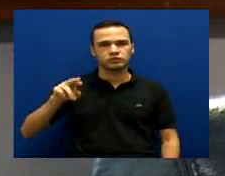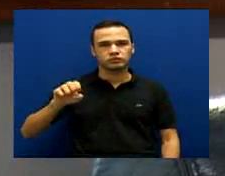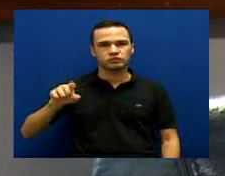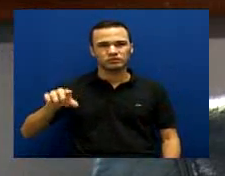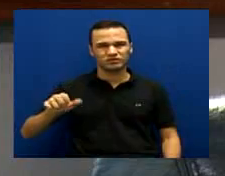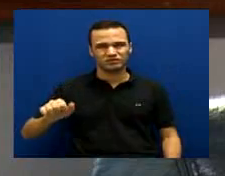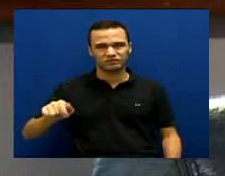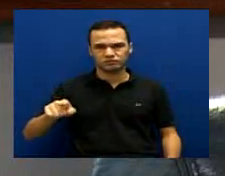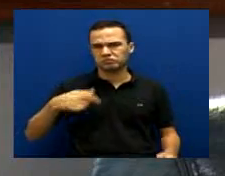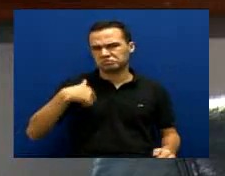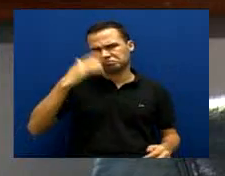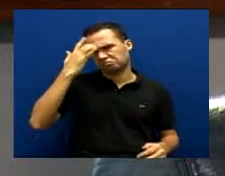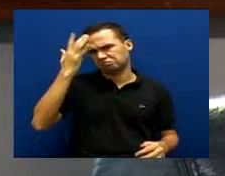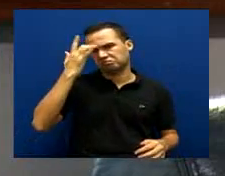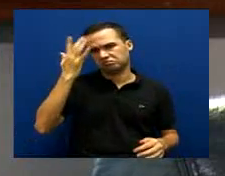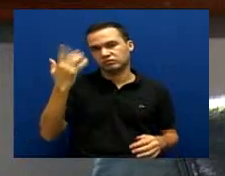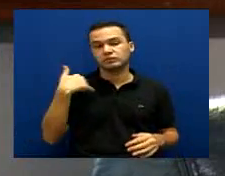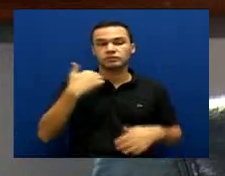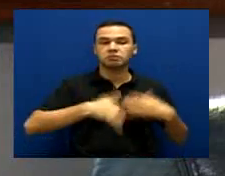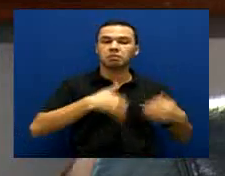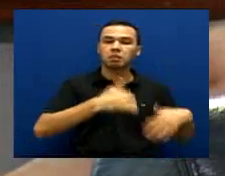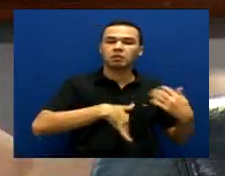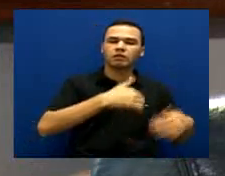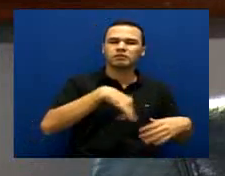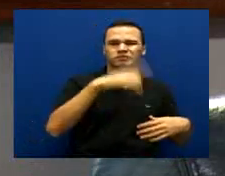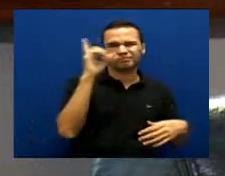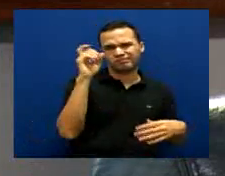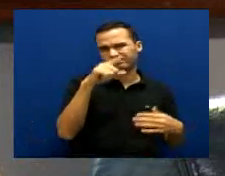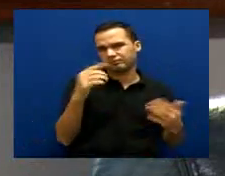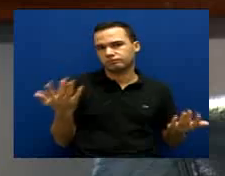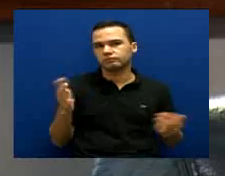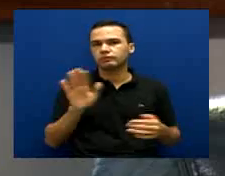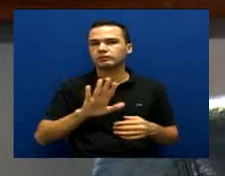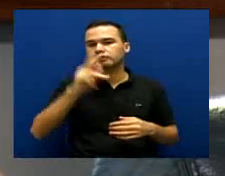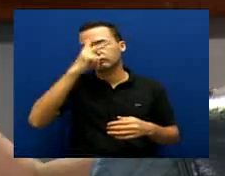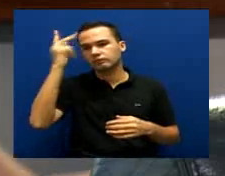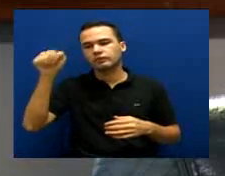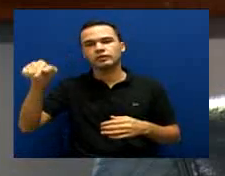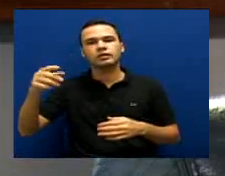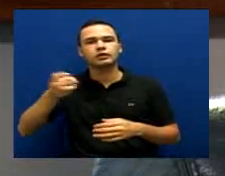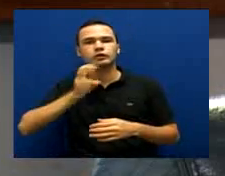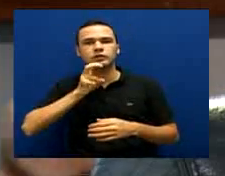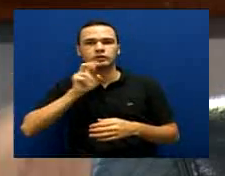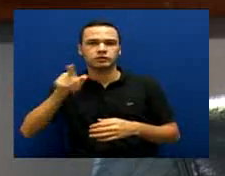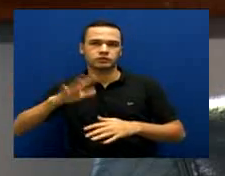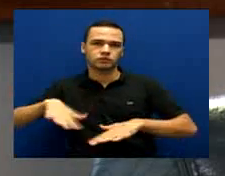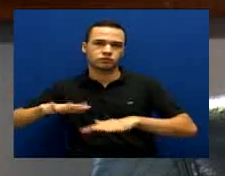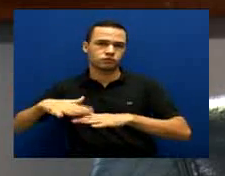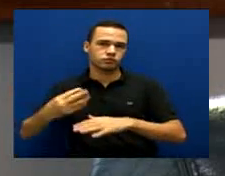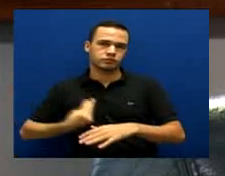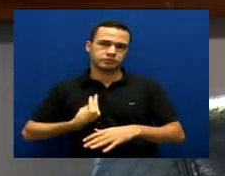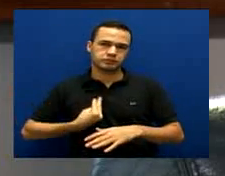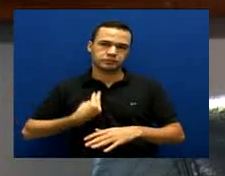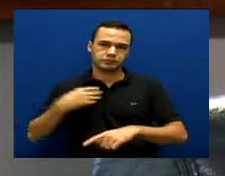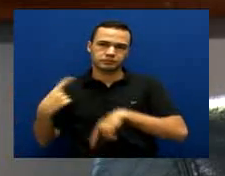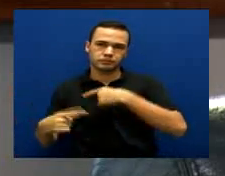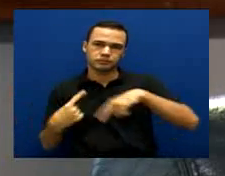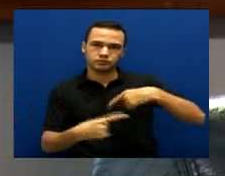na nossa porta aqui é muito mais difícil falar porque as pessoas responsáveis estão aqui na nossa cidade na nossa convivência